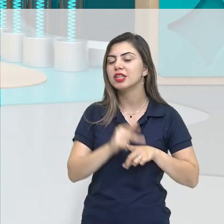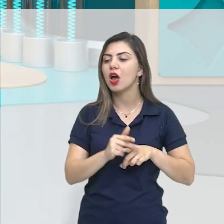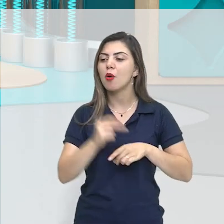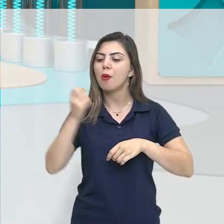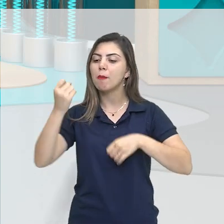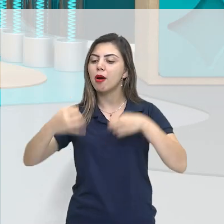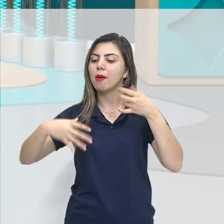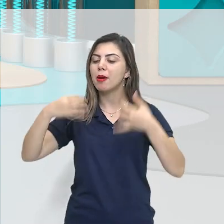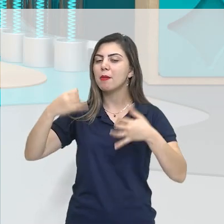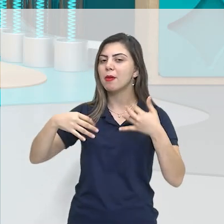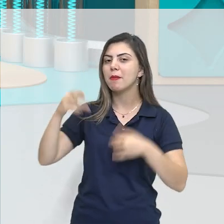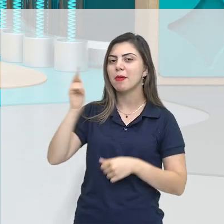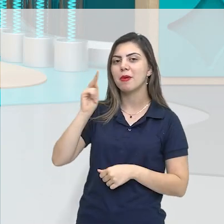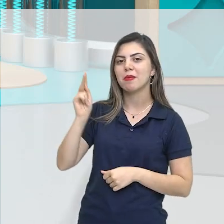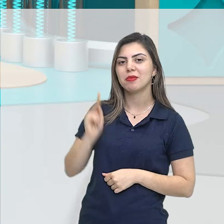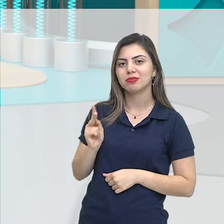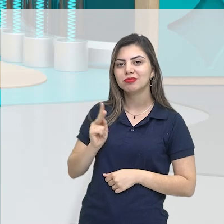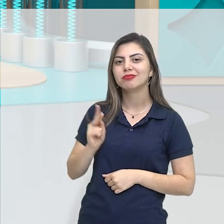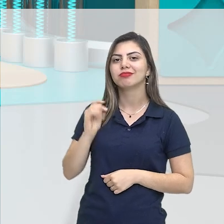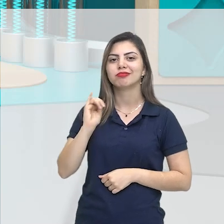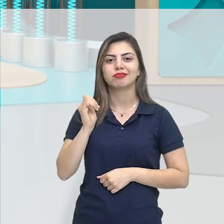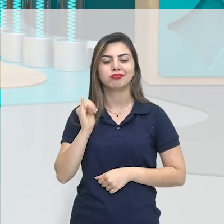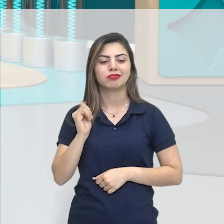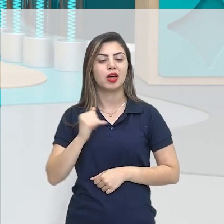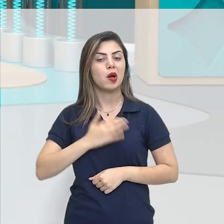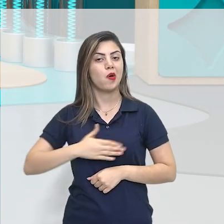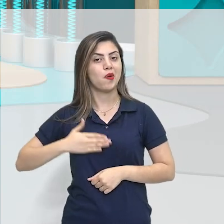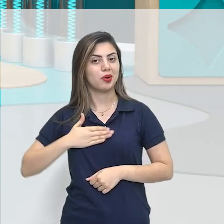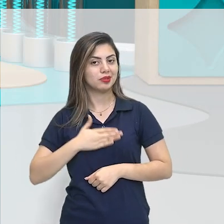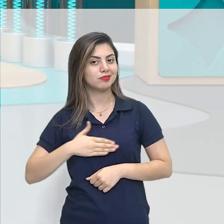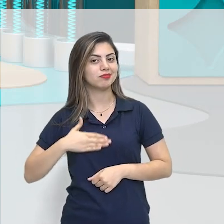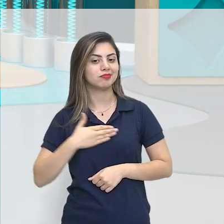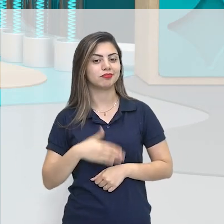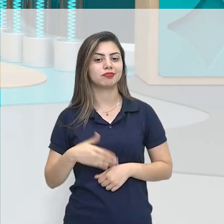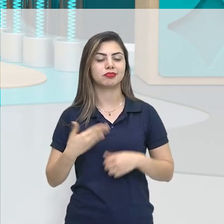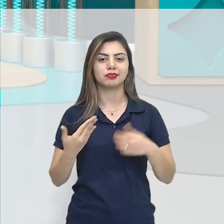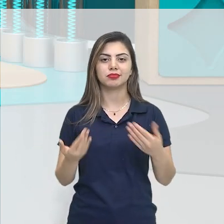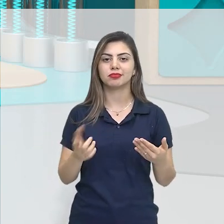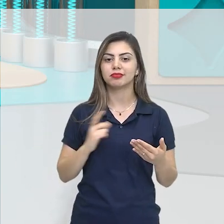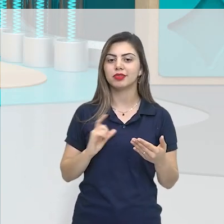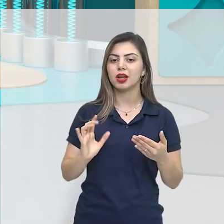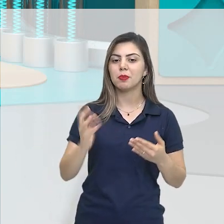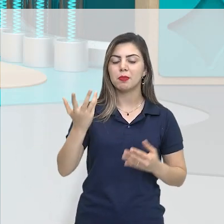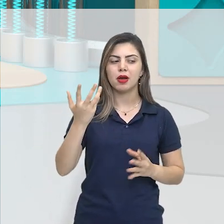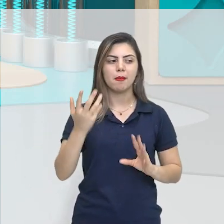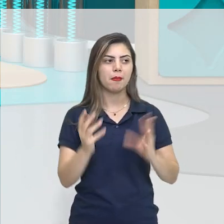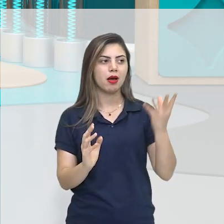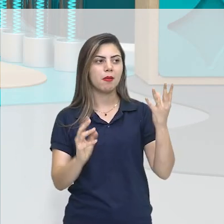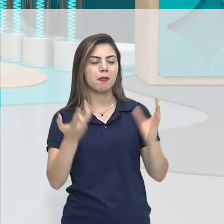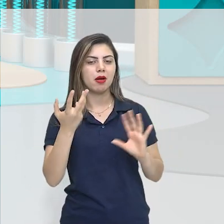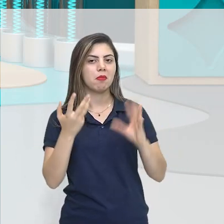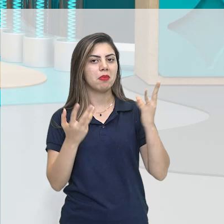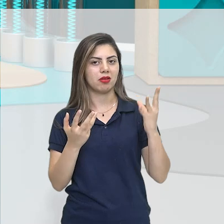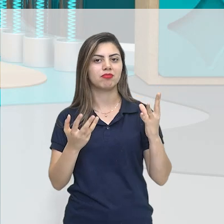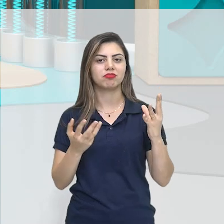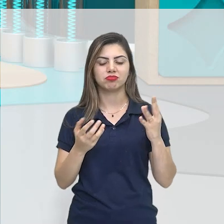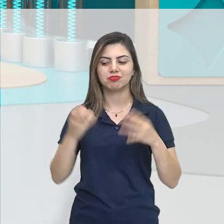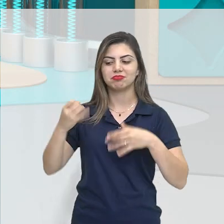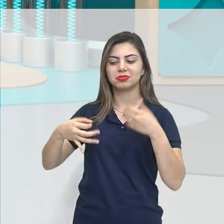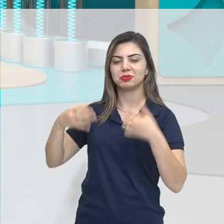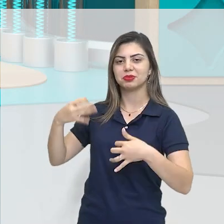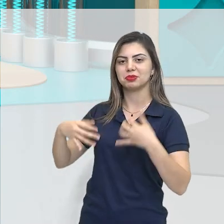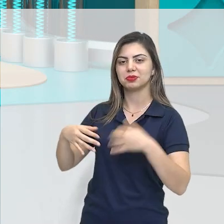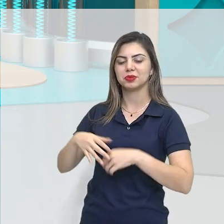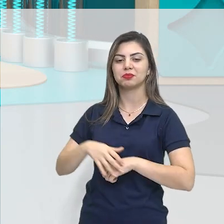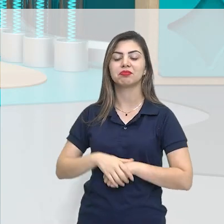dos seus heróis, né, faziam aí acontecimentos extraordinários, né. Então,